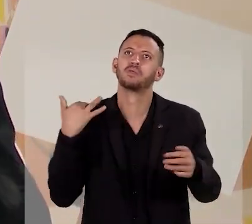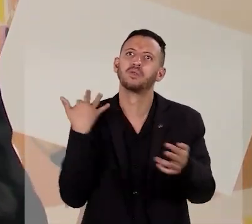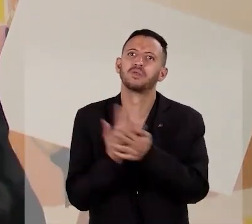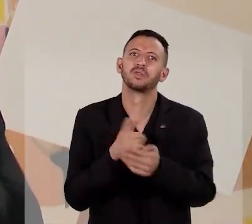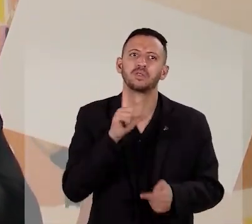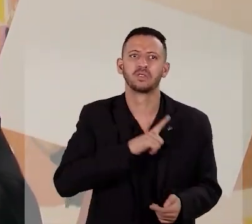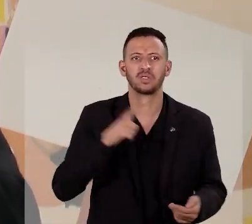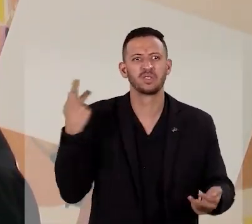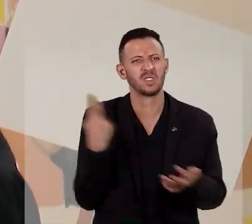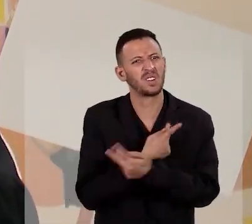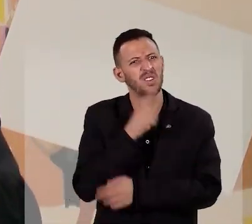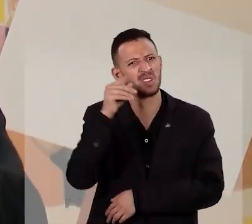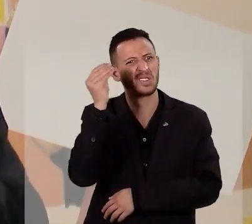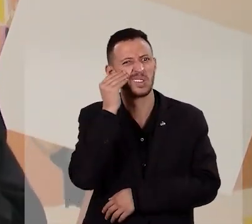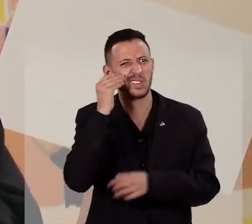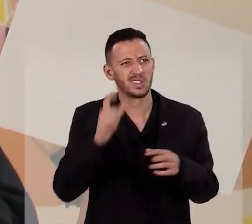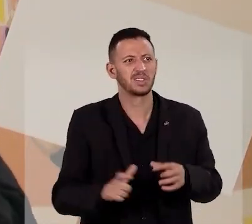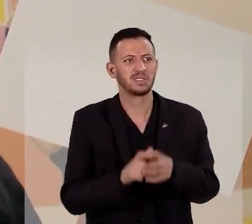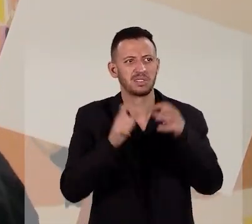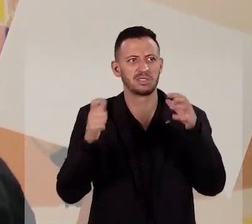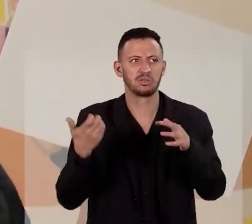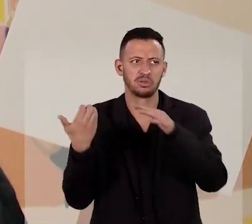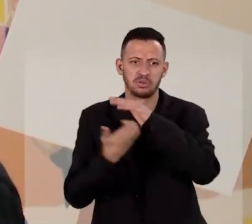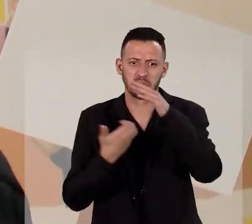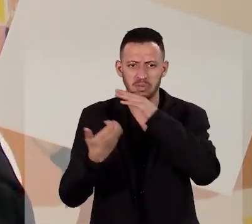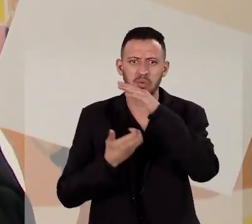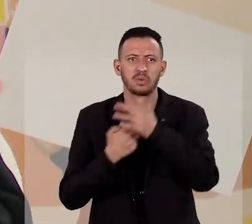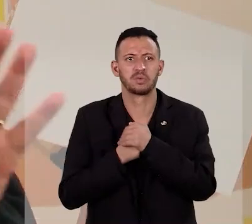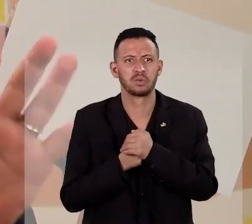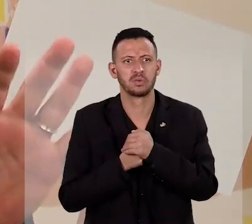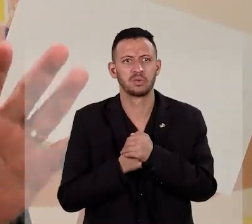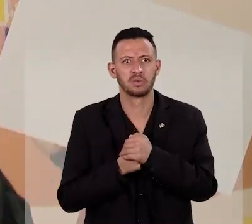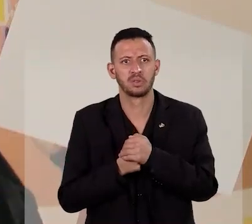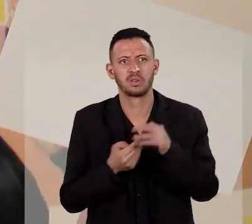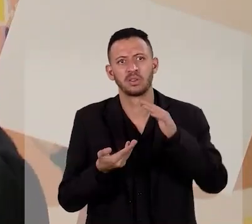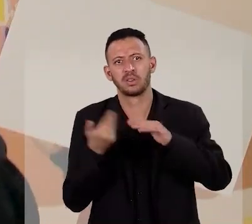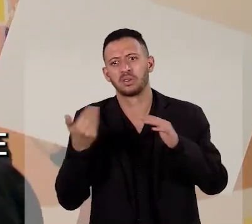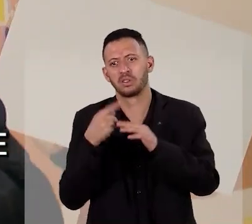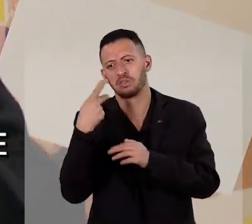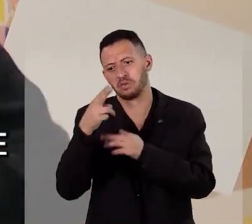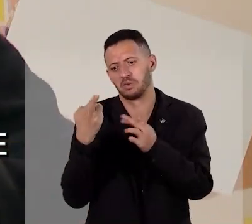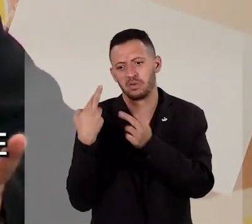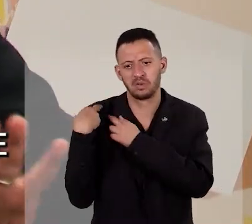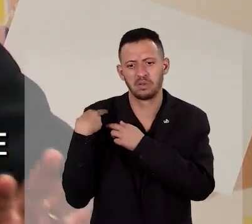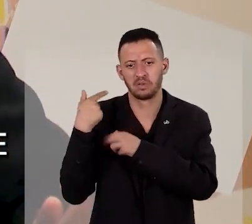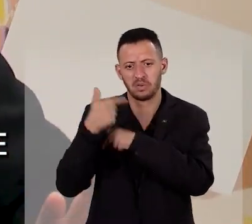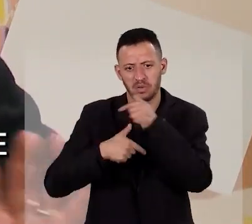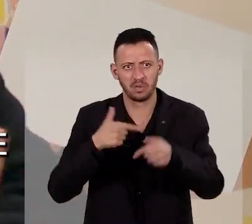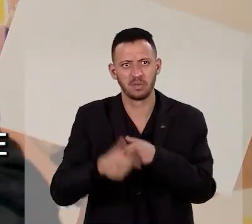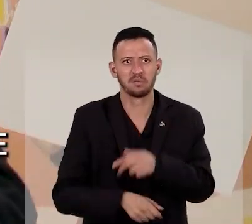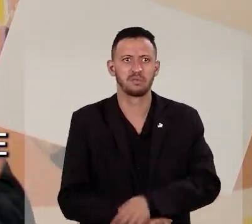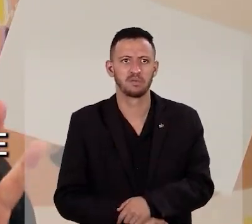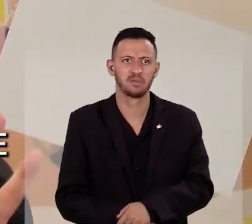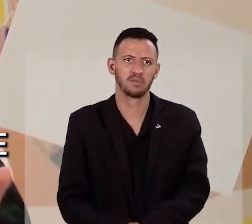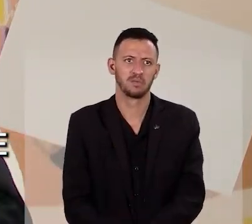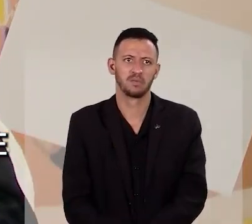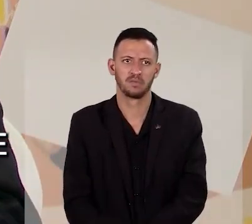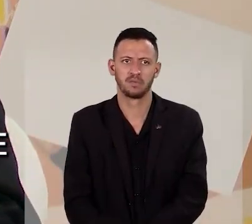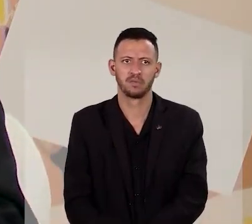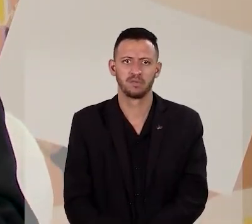longo do tempo, o que houve foi uma tentativa das grandes corporações de retirar a sua responsabilidade sobre o